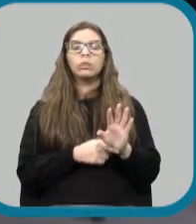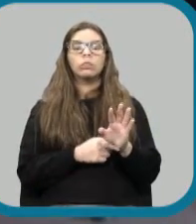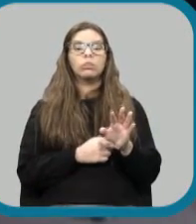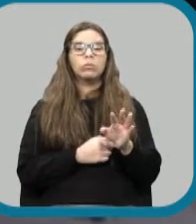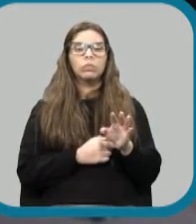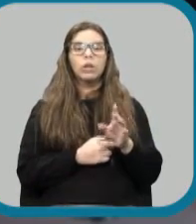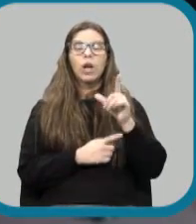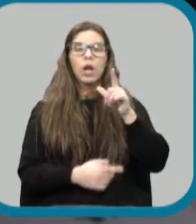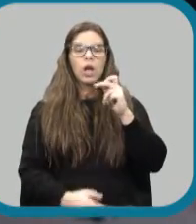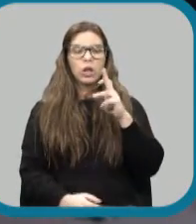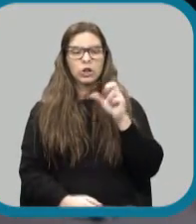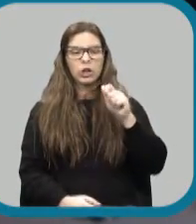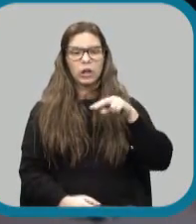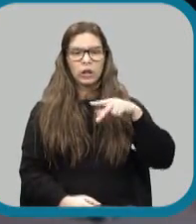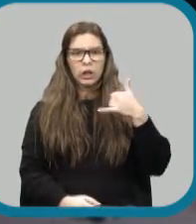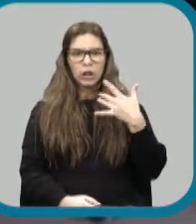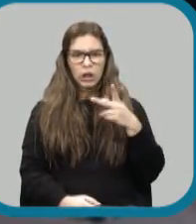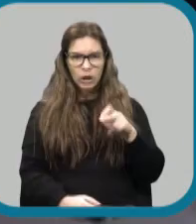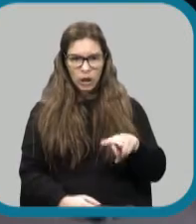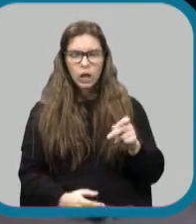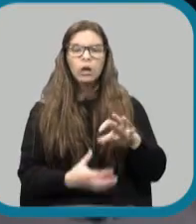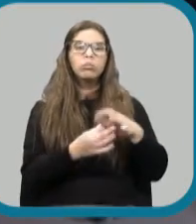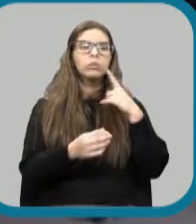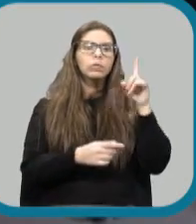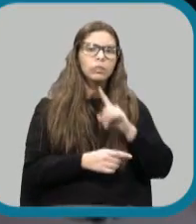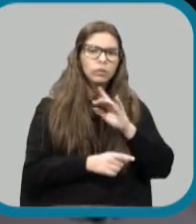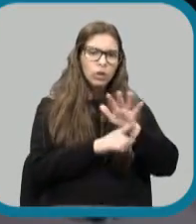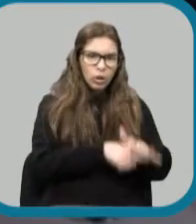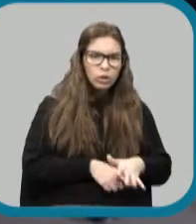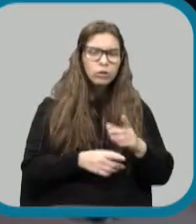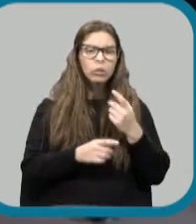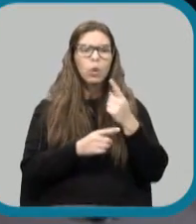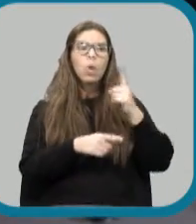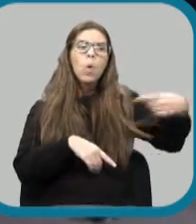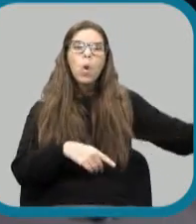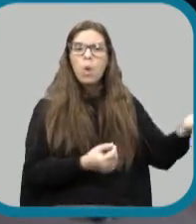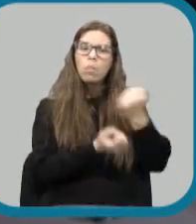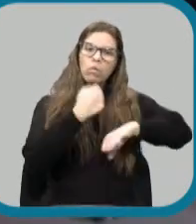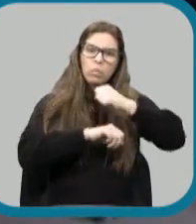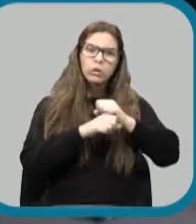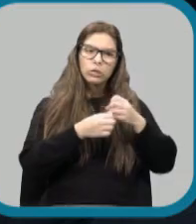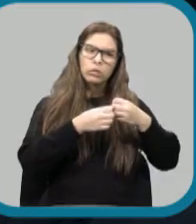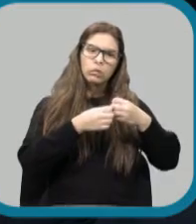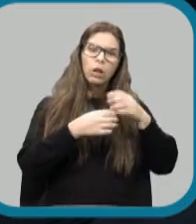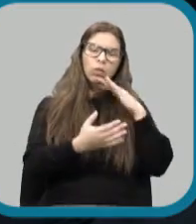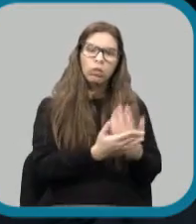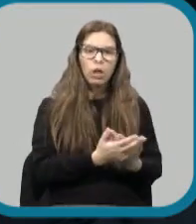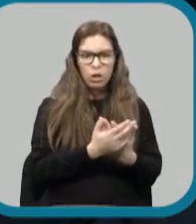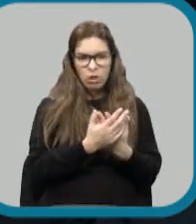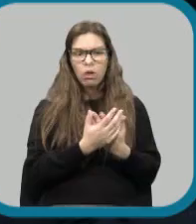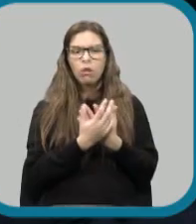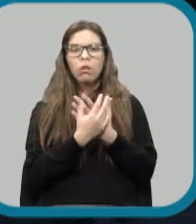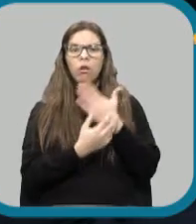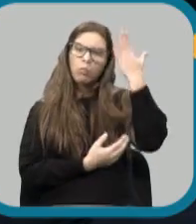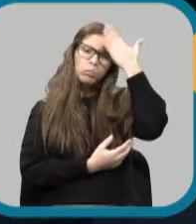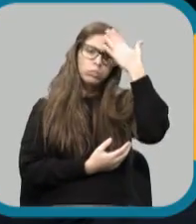Una Menos na Argentina, contra femicídios, por exemplo, ou outros movimentos. Acho que estão a capacitar